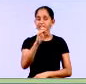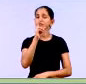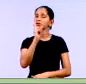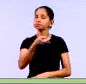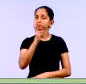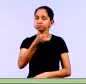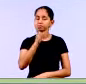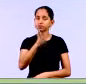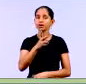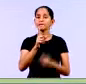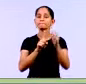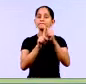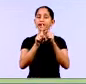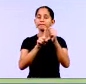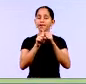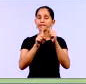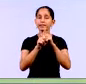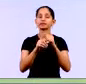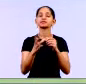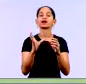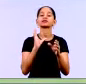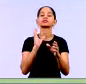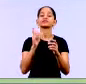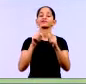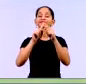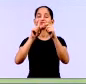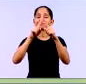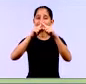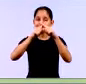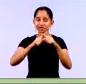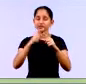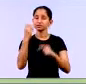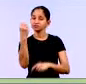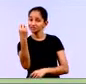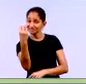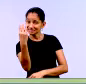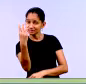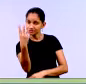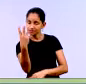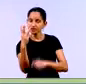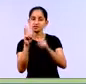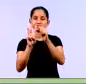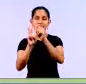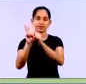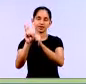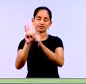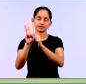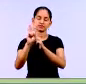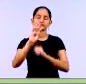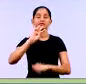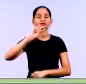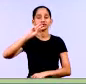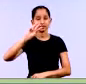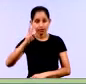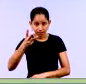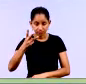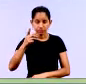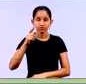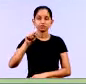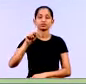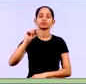3.300, tá? É 1.100 por mês. Como eu estou falando trimestral, dá